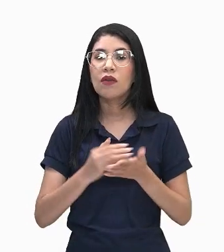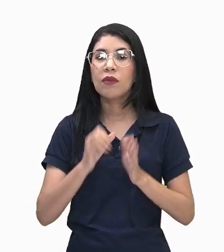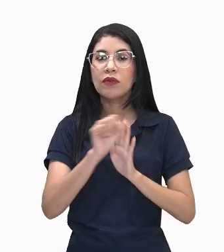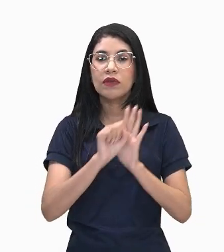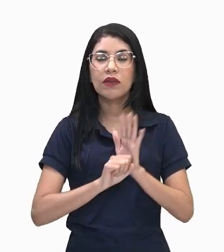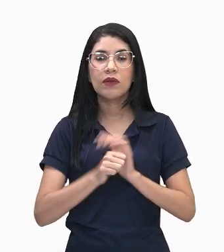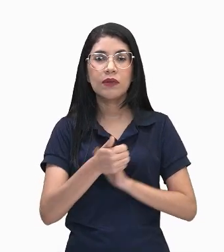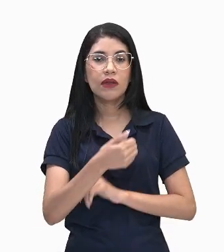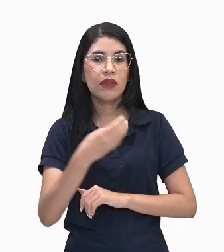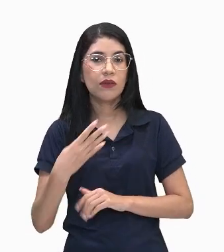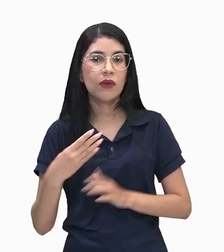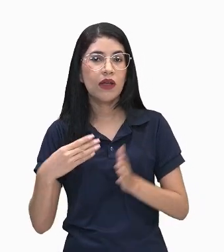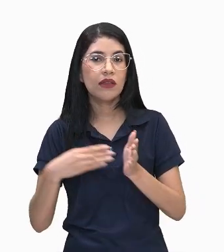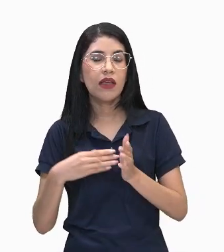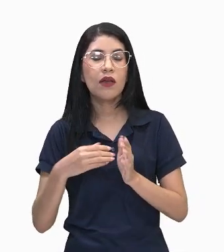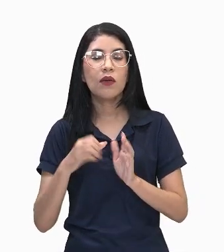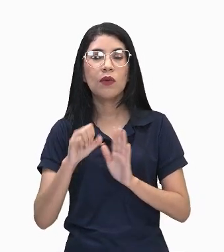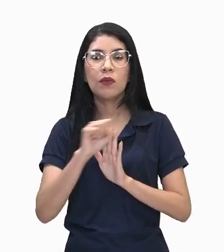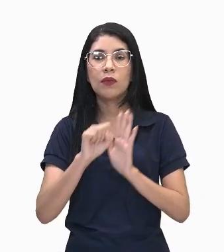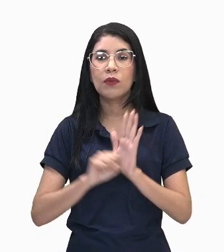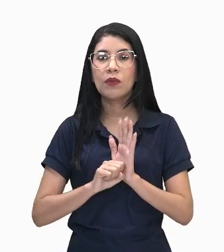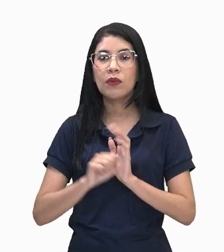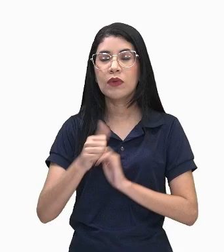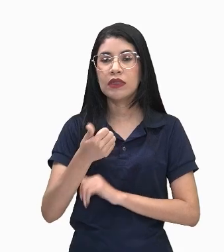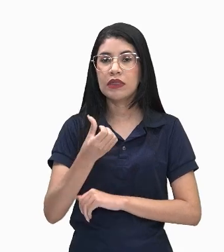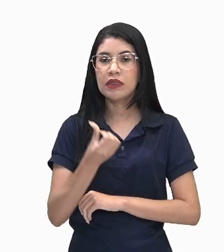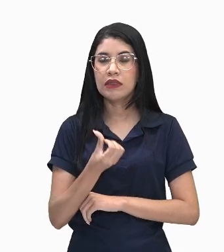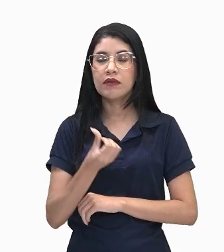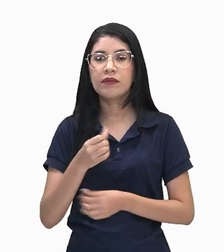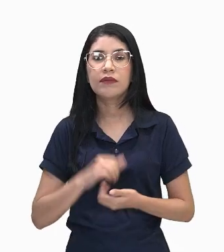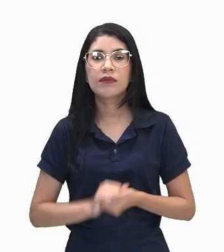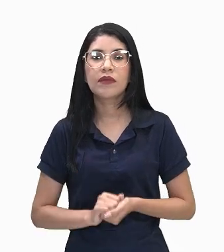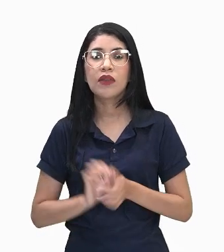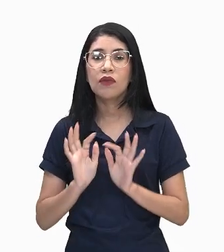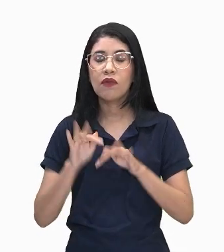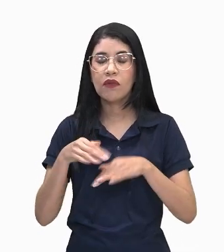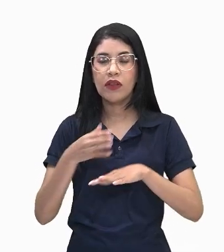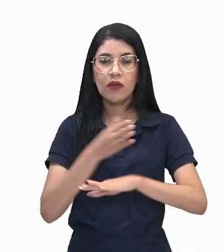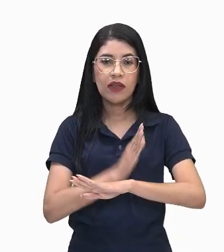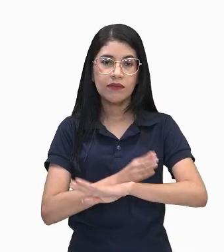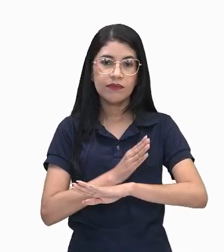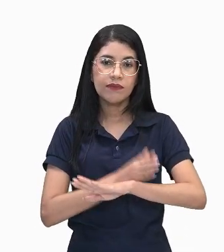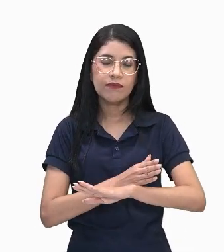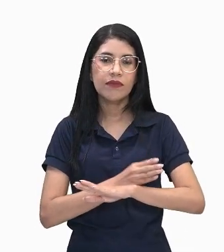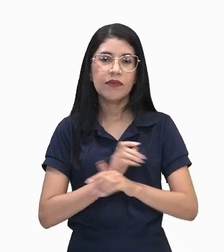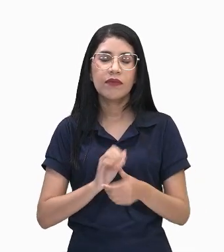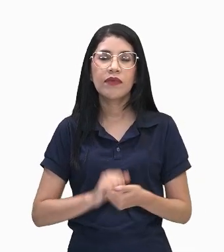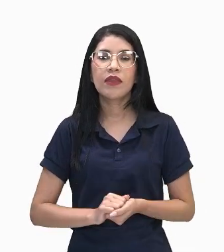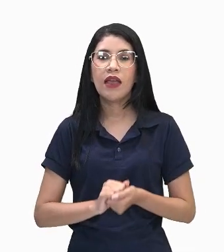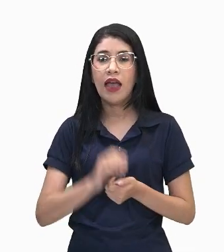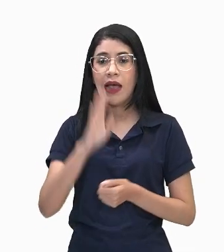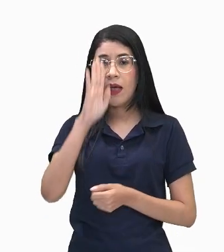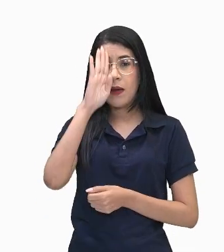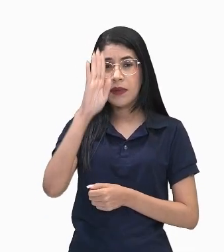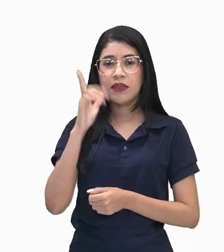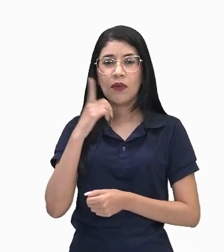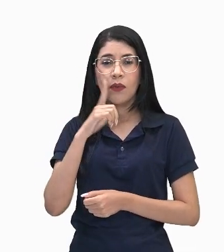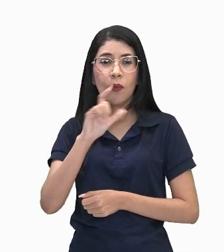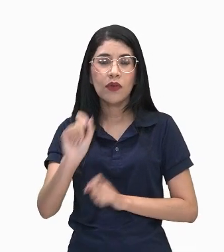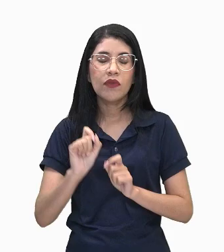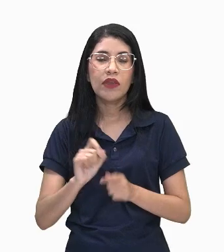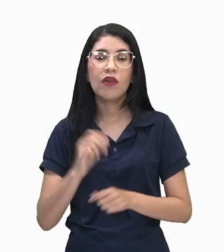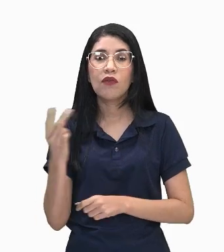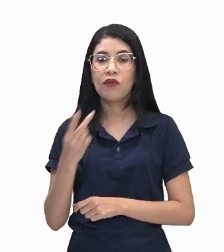século XIV e vai até o século XVI. Ao final da Idade Média, a grande conquista foi a valorização